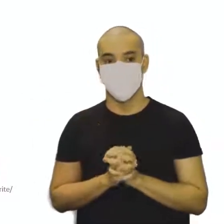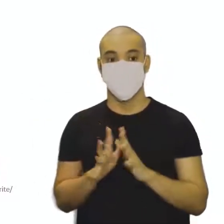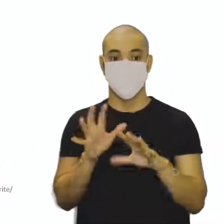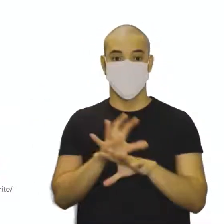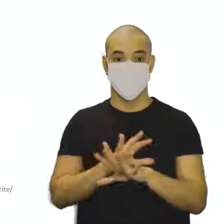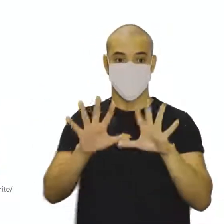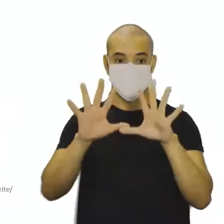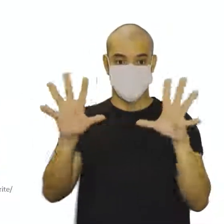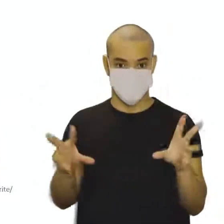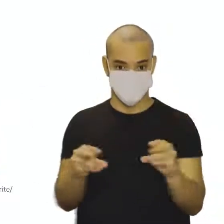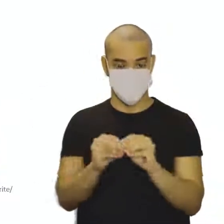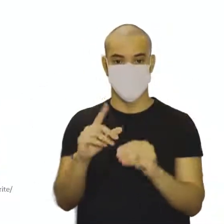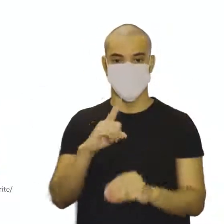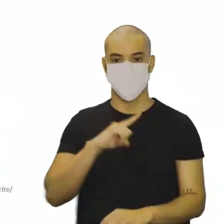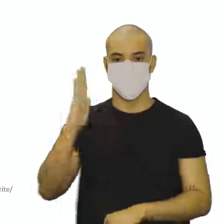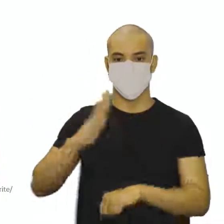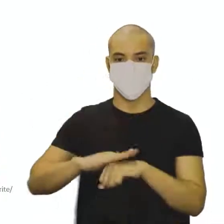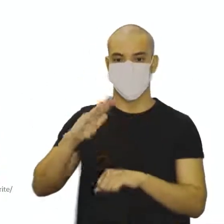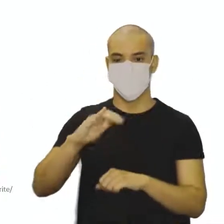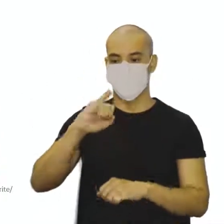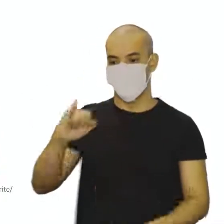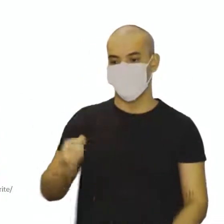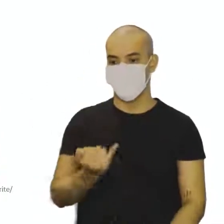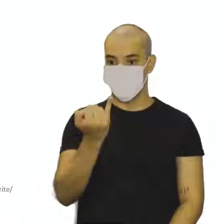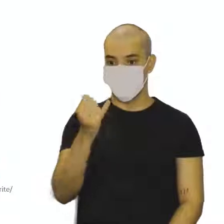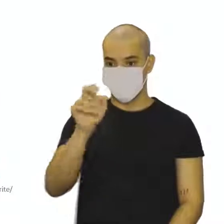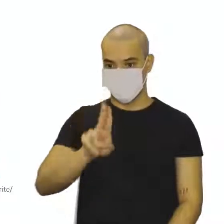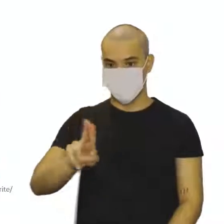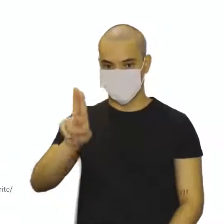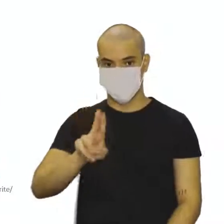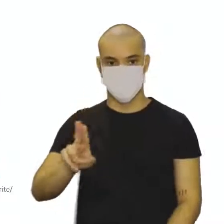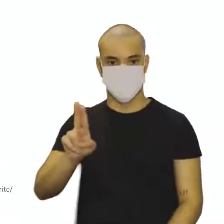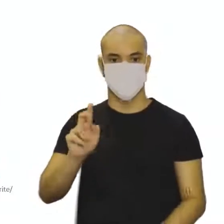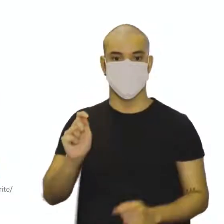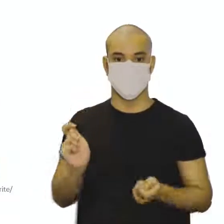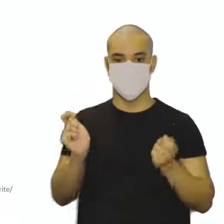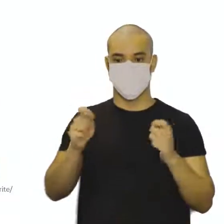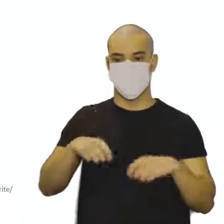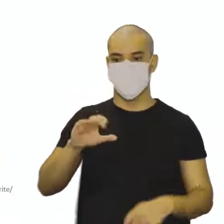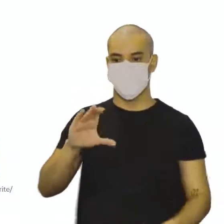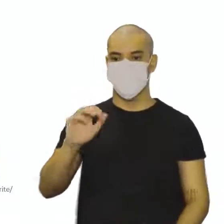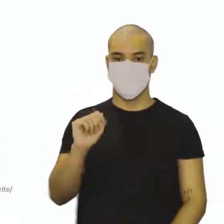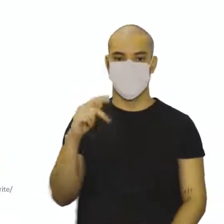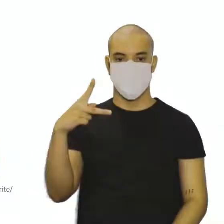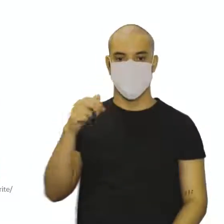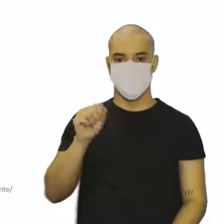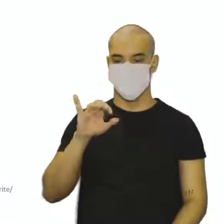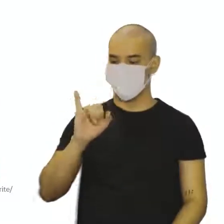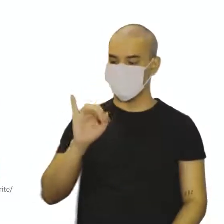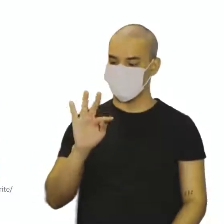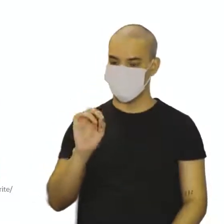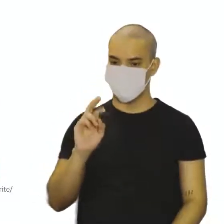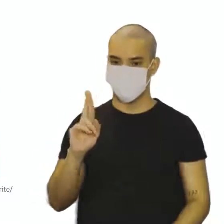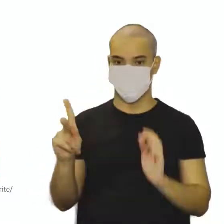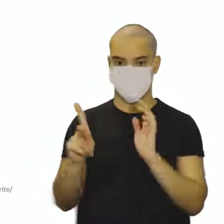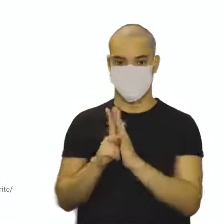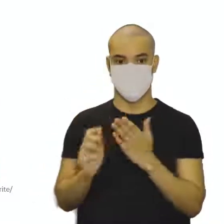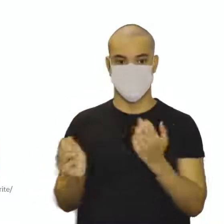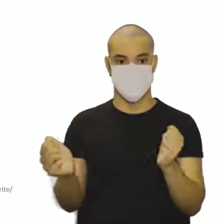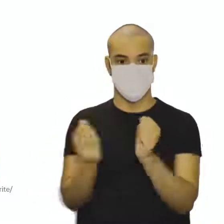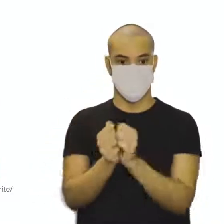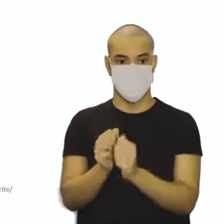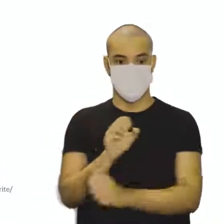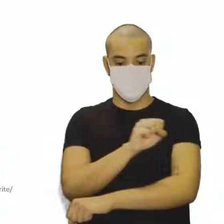Assim, torna-se mais eficiente utilizar um circuito com um capacitor que se comporta como indutor, tá? Então,